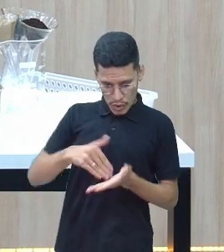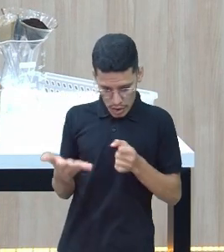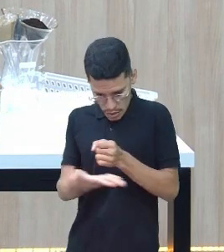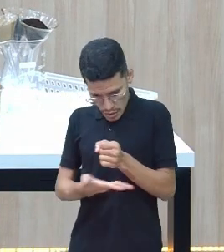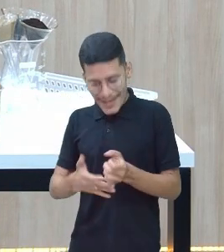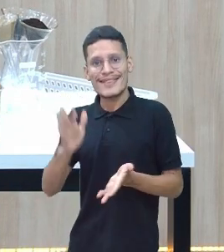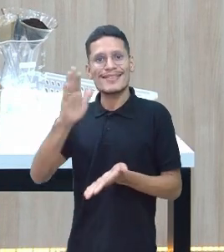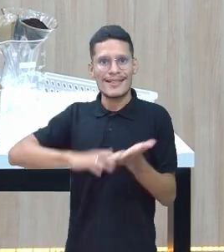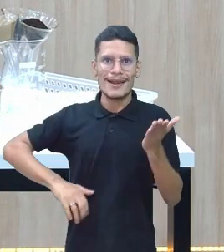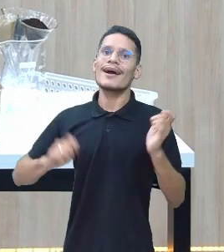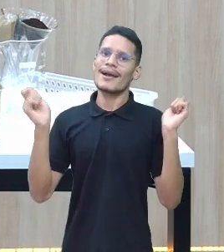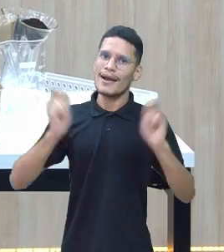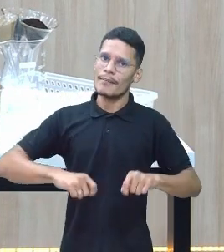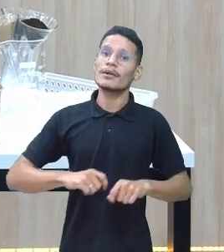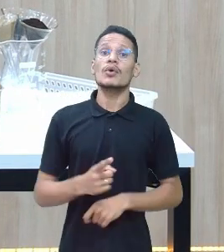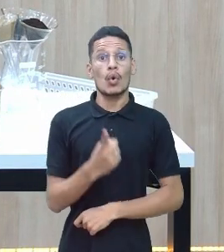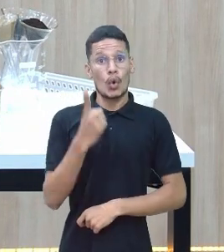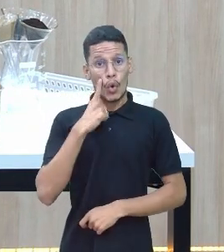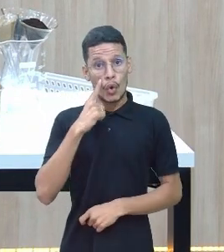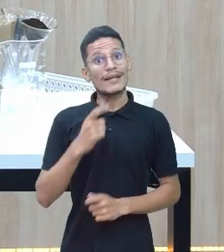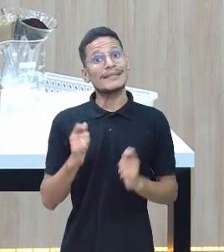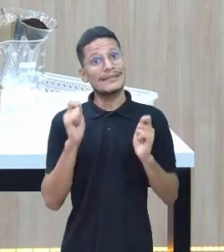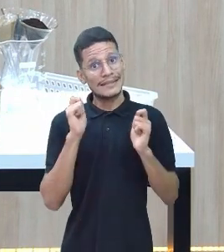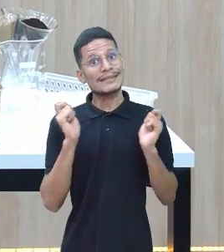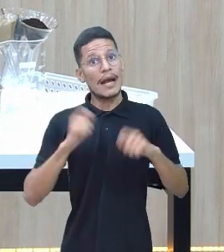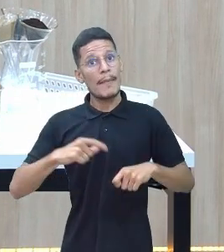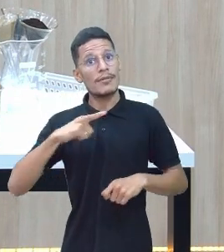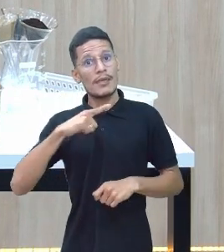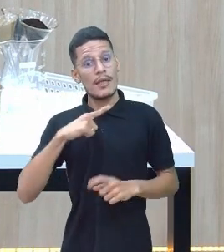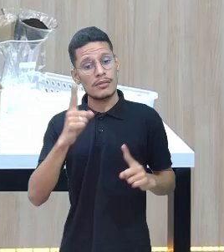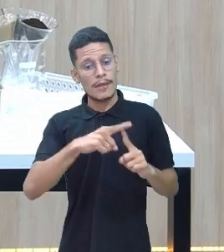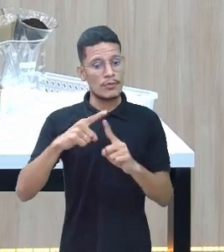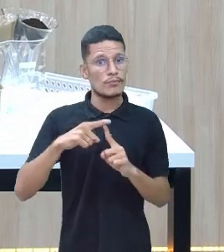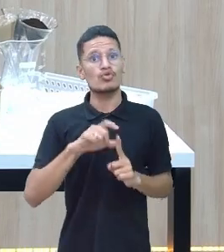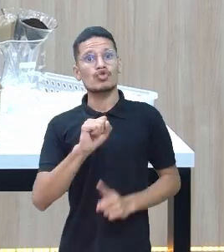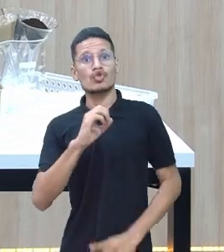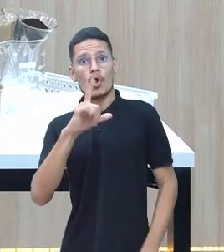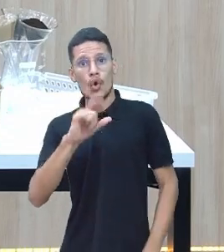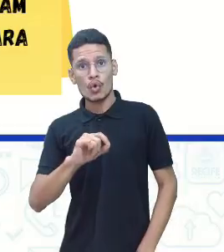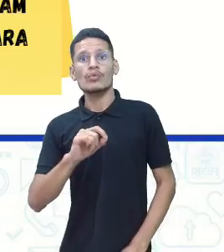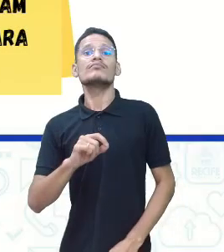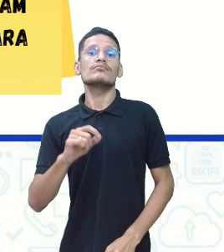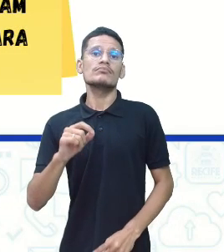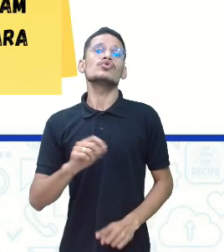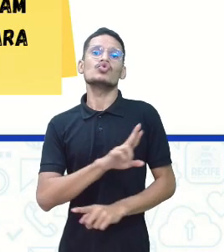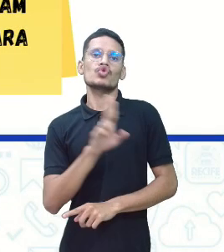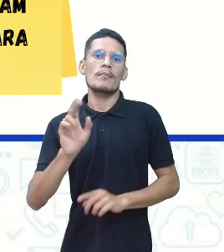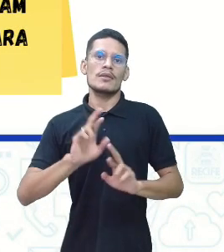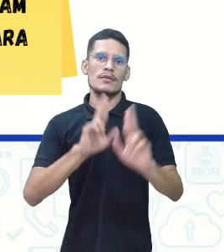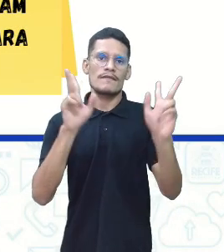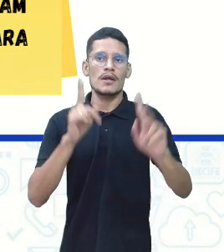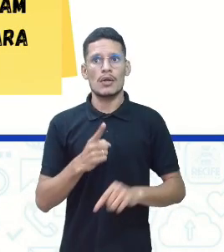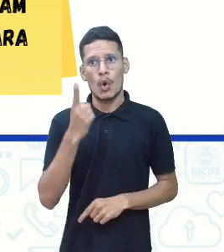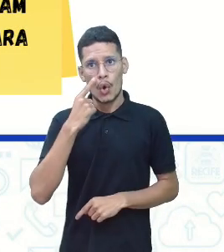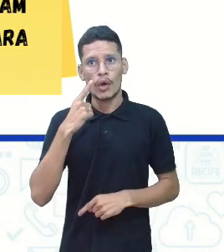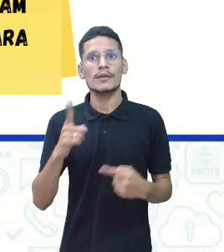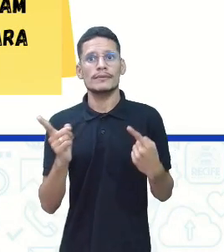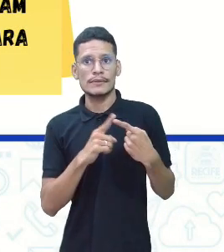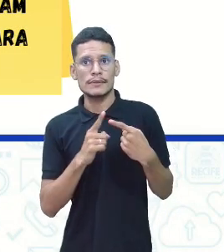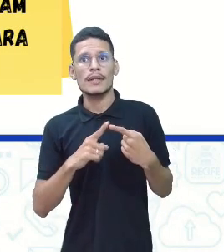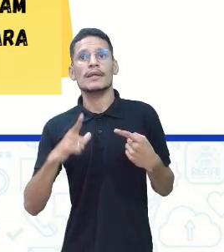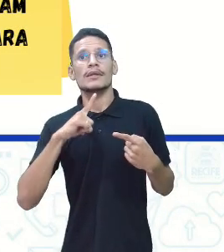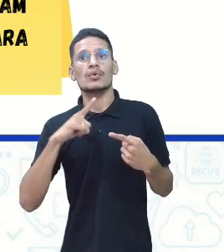remove, o tipo de solo que se forma também recebe nomes diferentes. E aqui eu tenho, quanto à origem, os solos